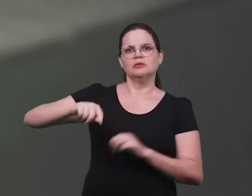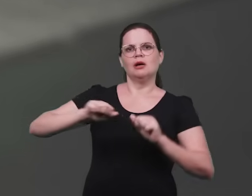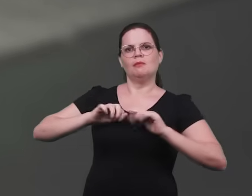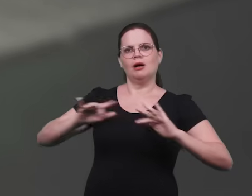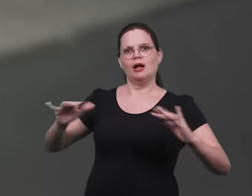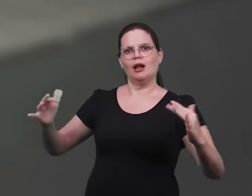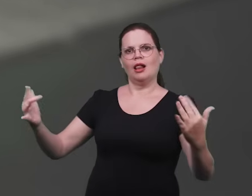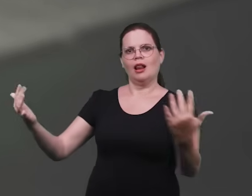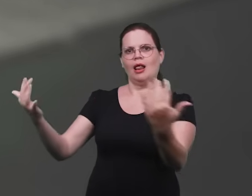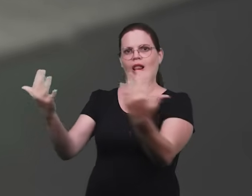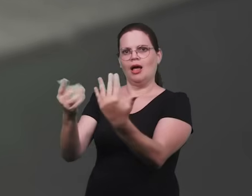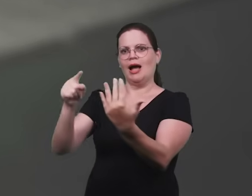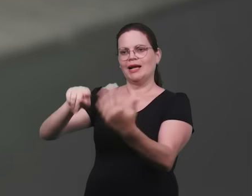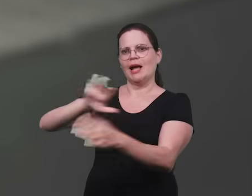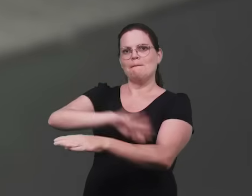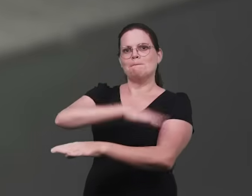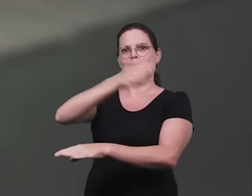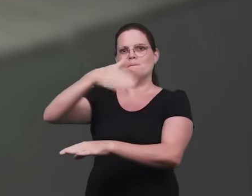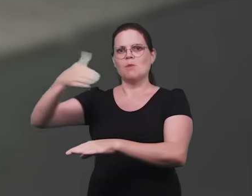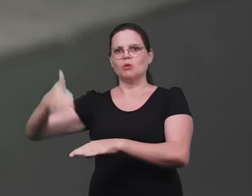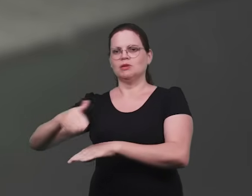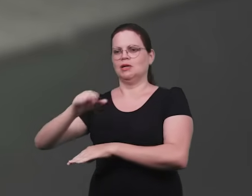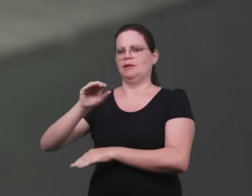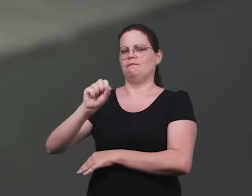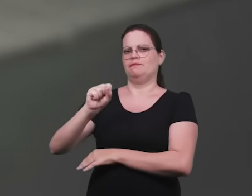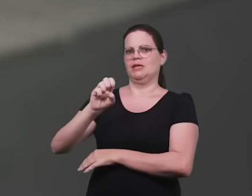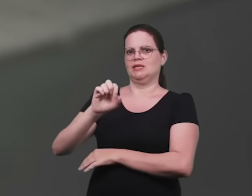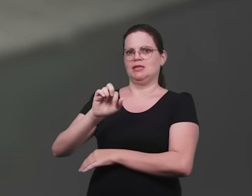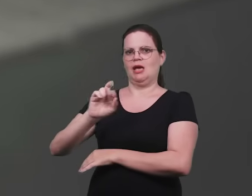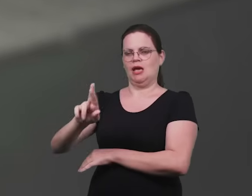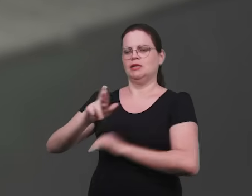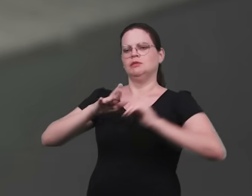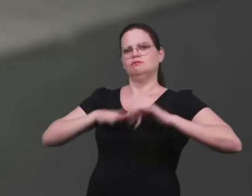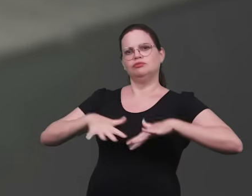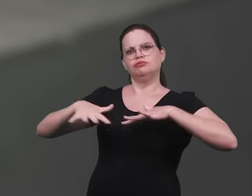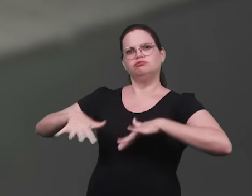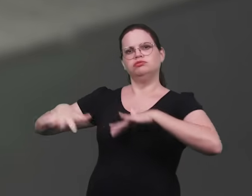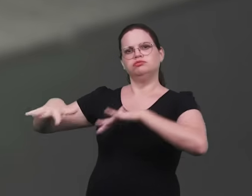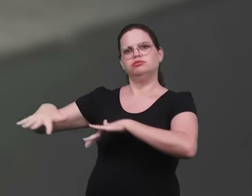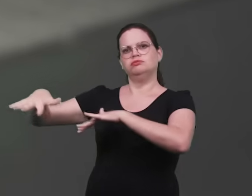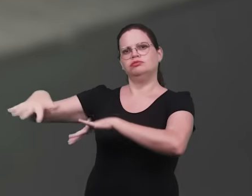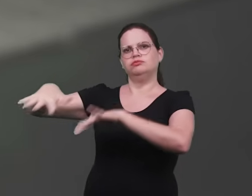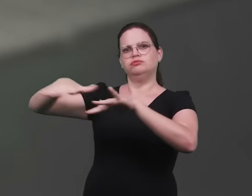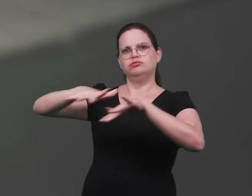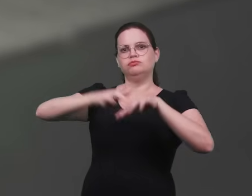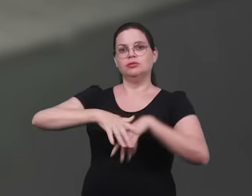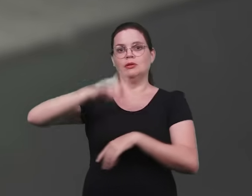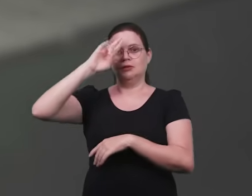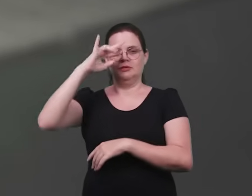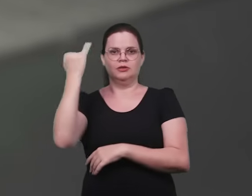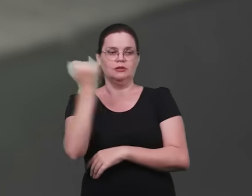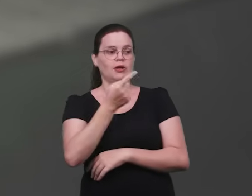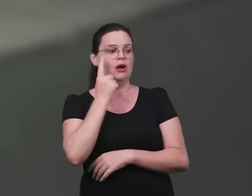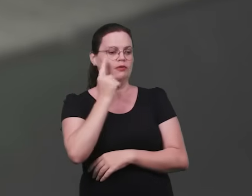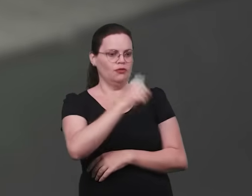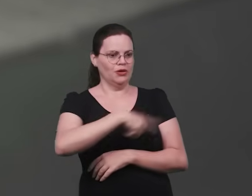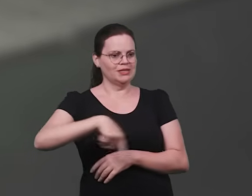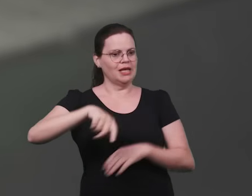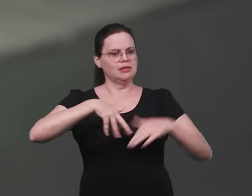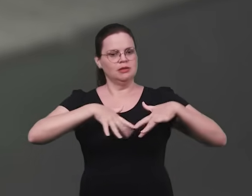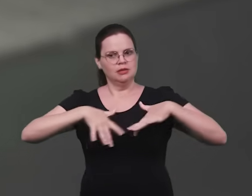rodeamos a montanha de Seir. Então o Senhor me falou, dizendo: Assim tendes rodeado esta